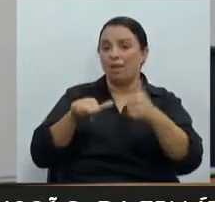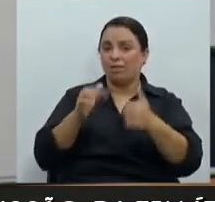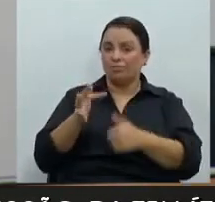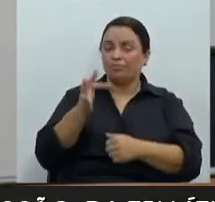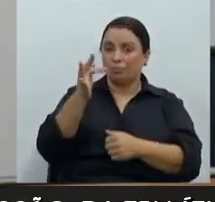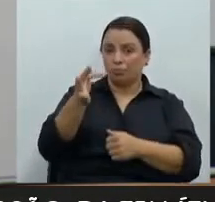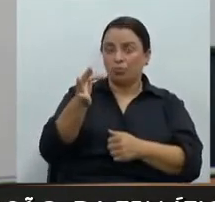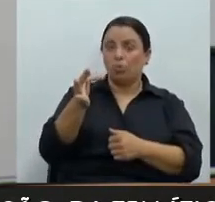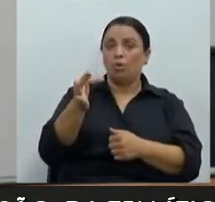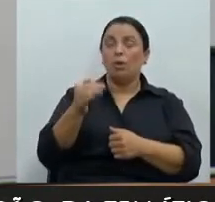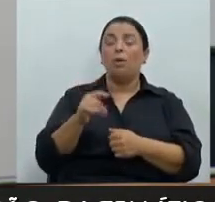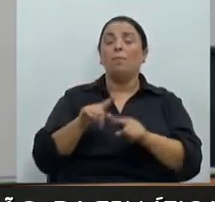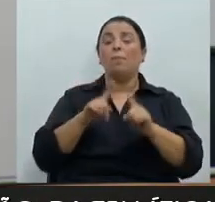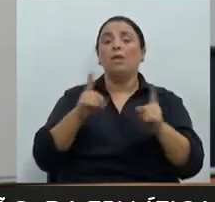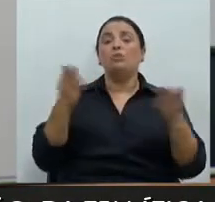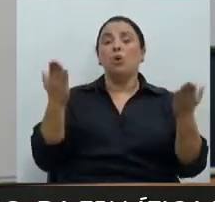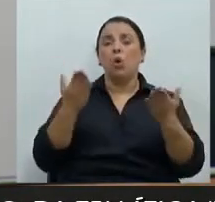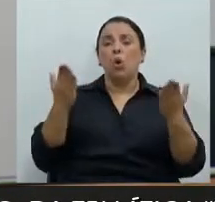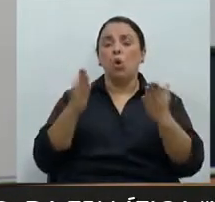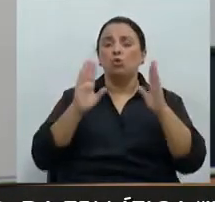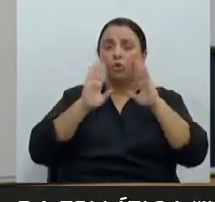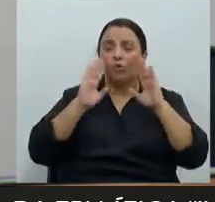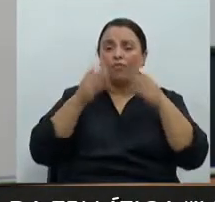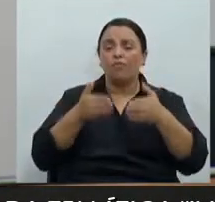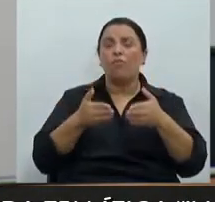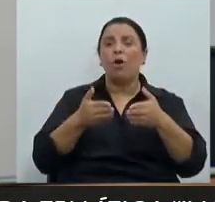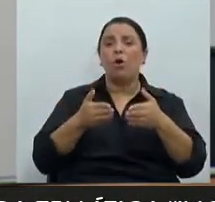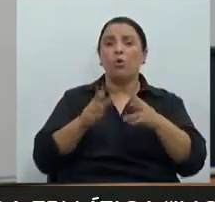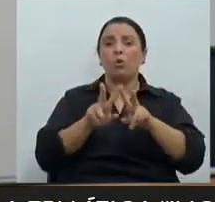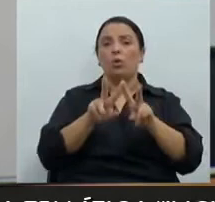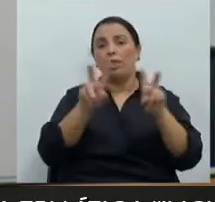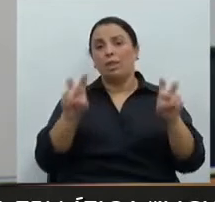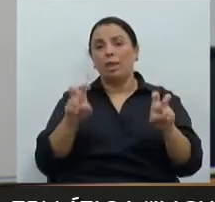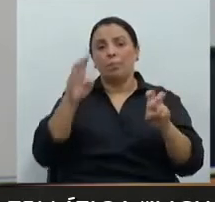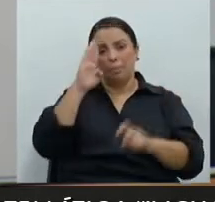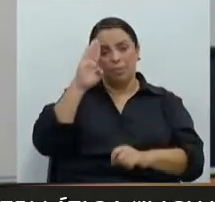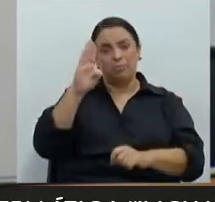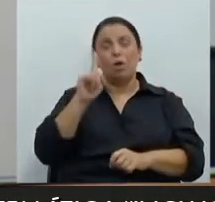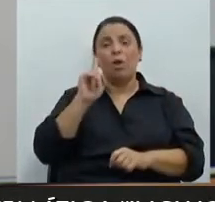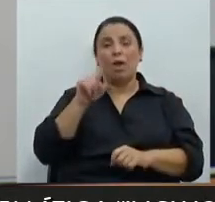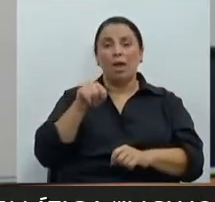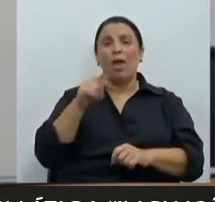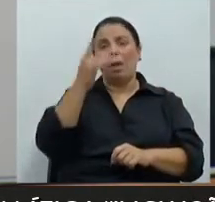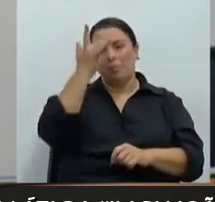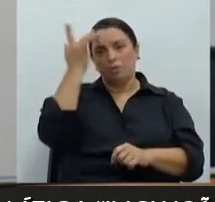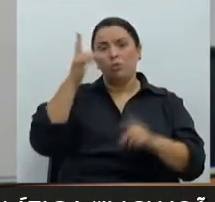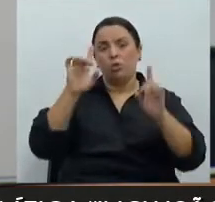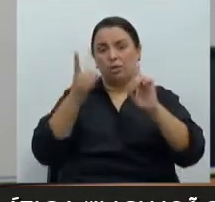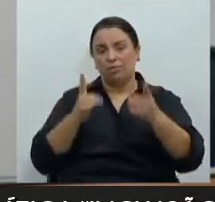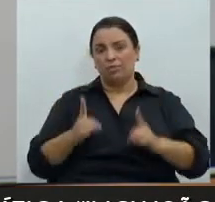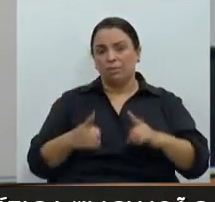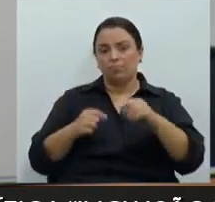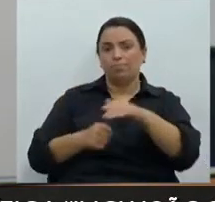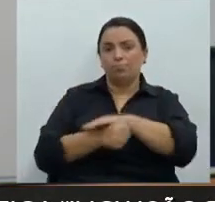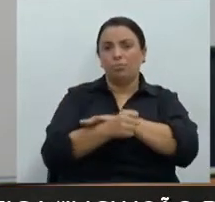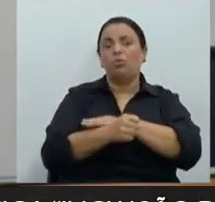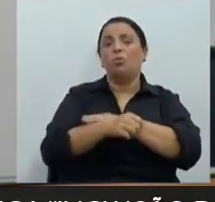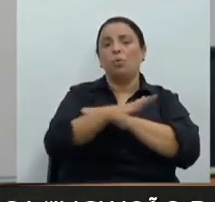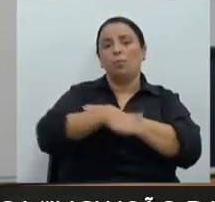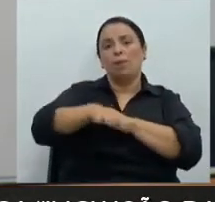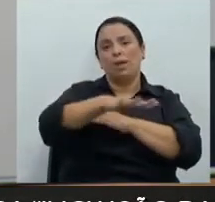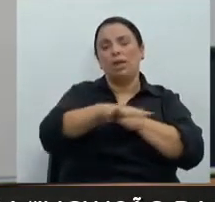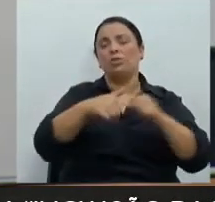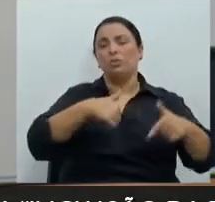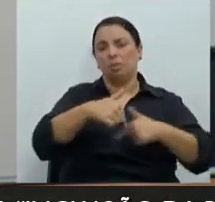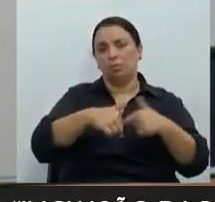possa focar hoje na pauta, que é a nossa, que é a principal, que é a inserção da pessoa com deficiência no mercado